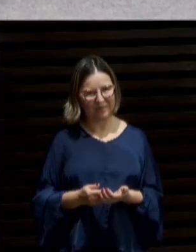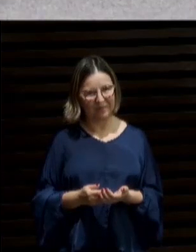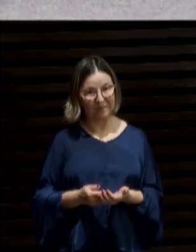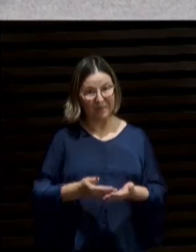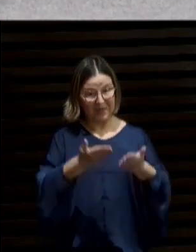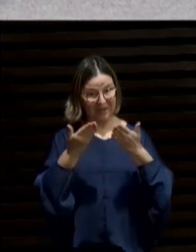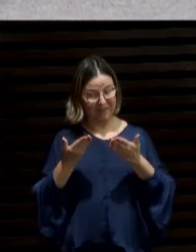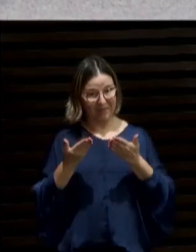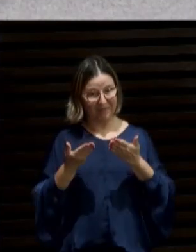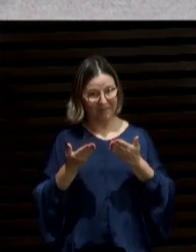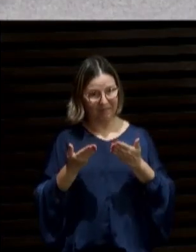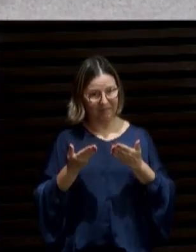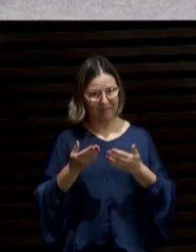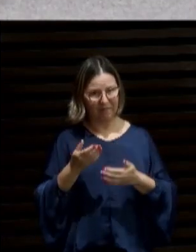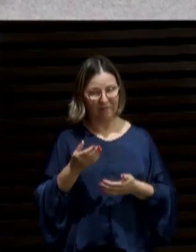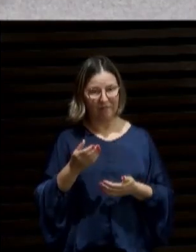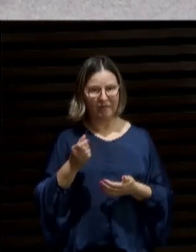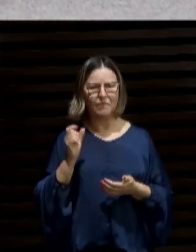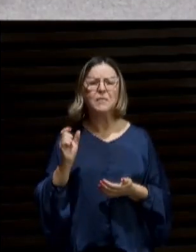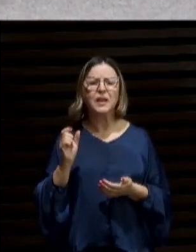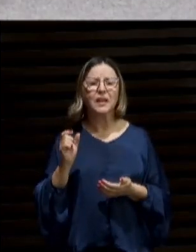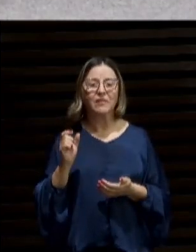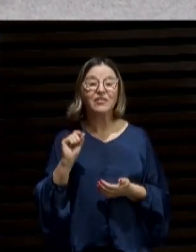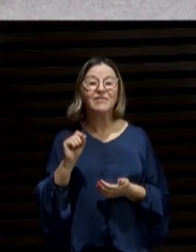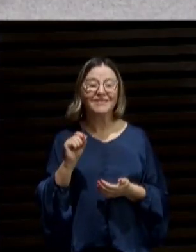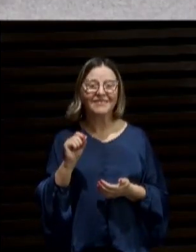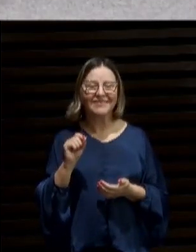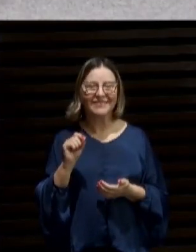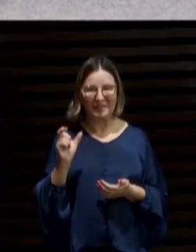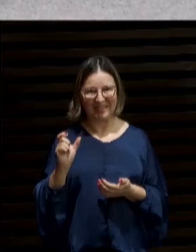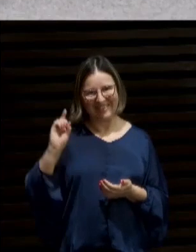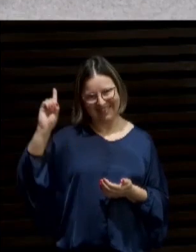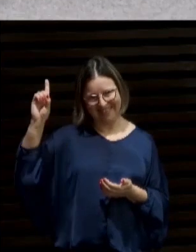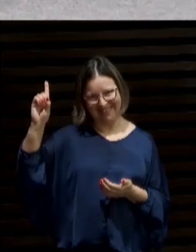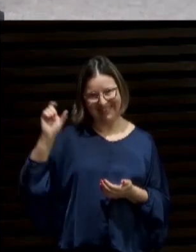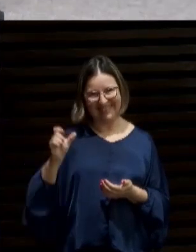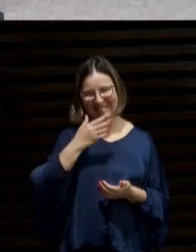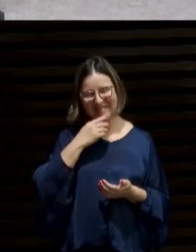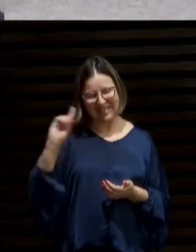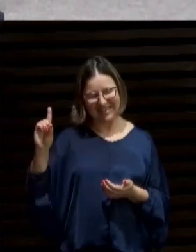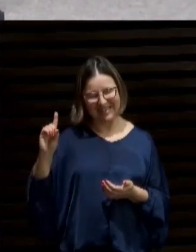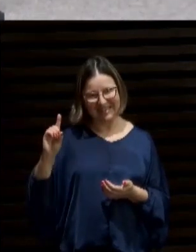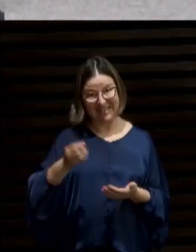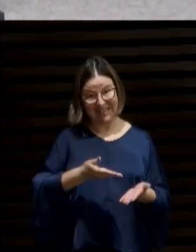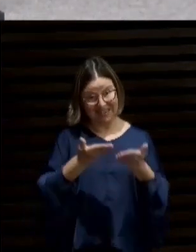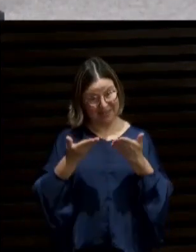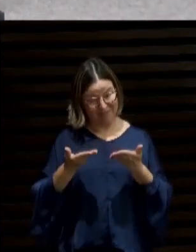Receberam. De quem é a palavra? A palavra de Deus. A palavra do Pai. Receberam,